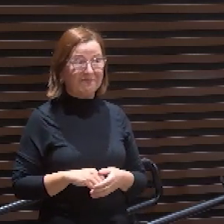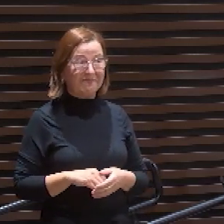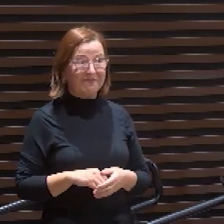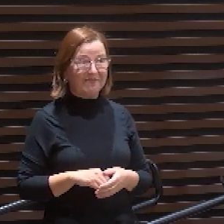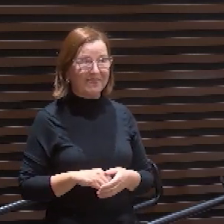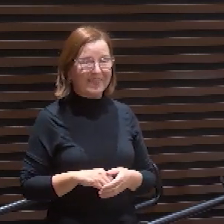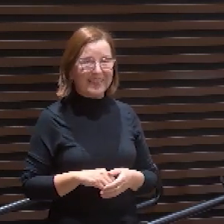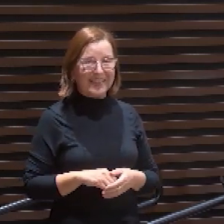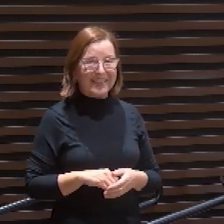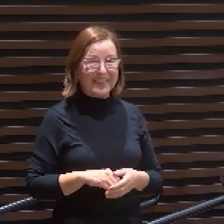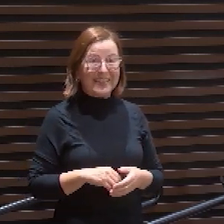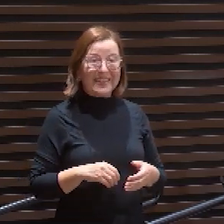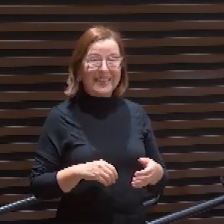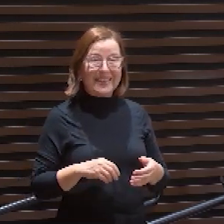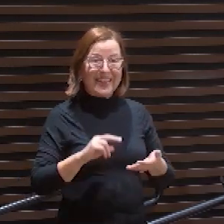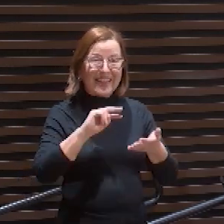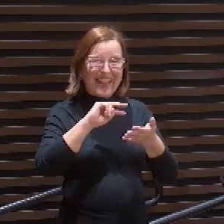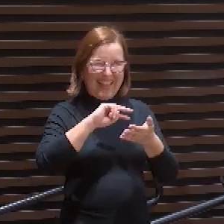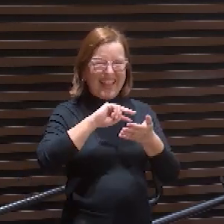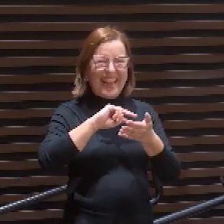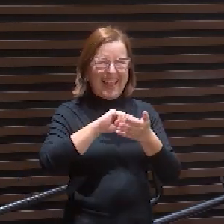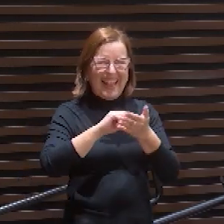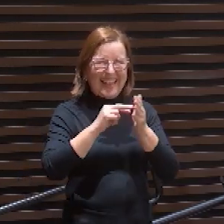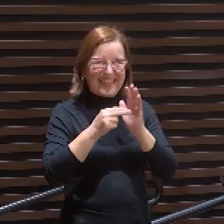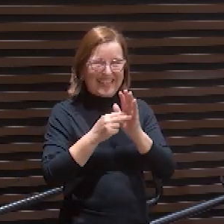É a nova aliança.